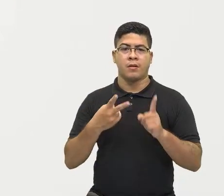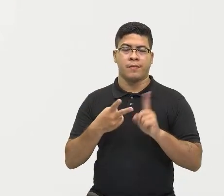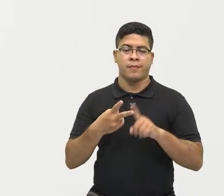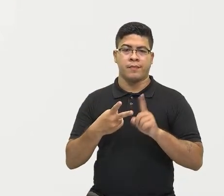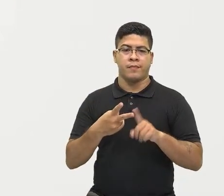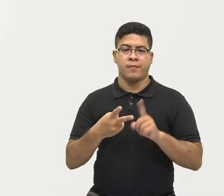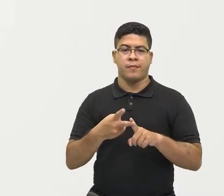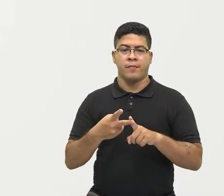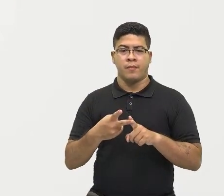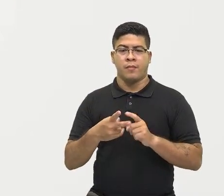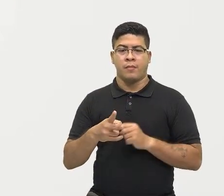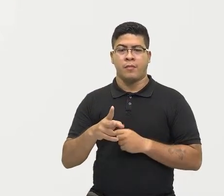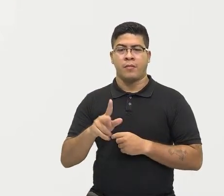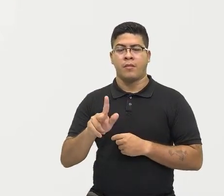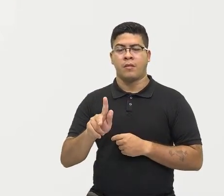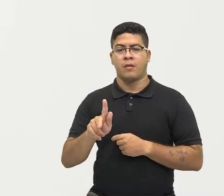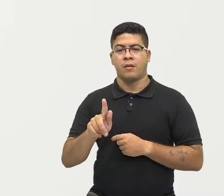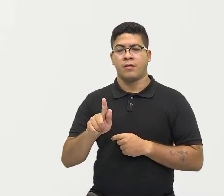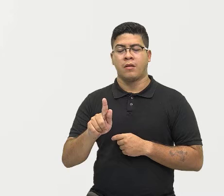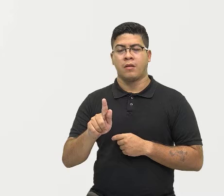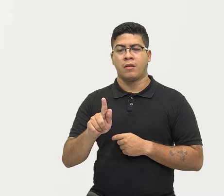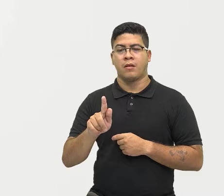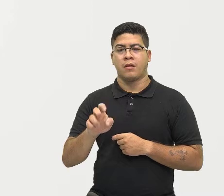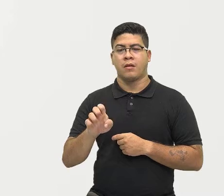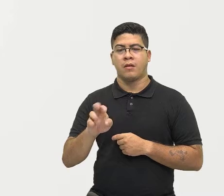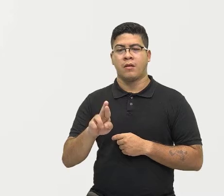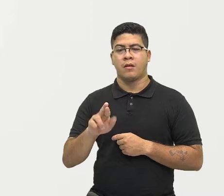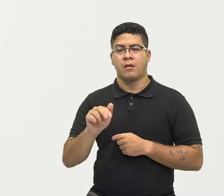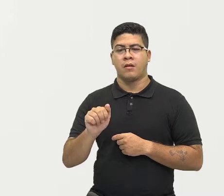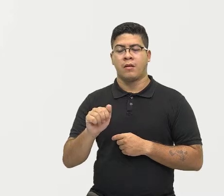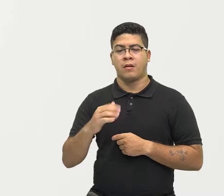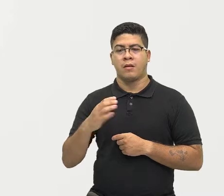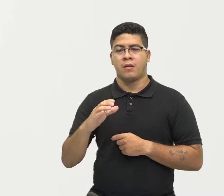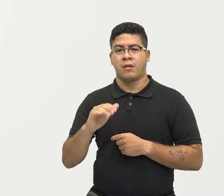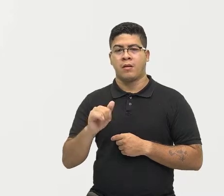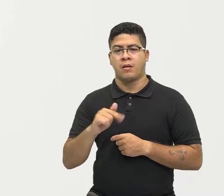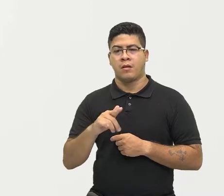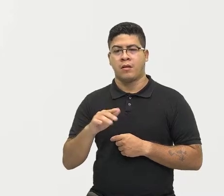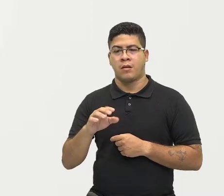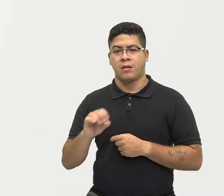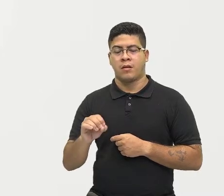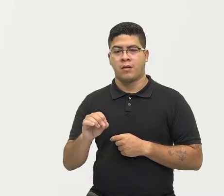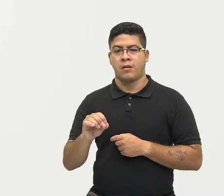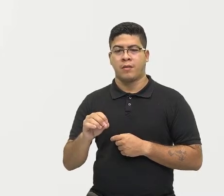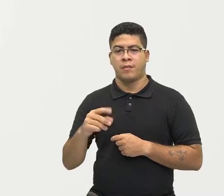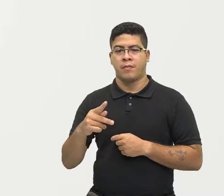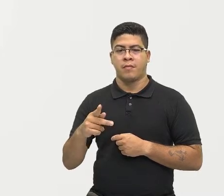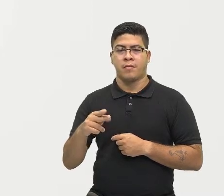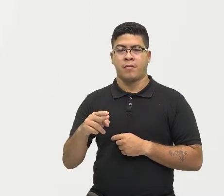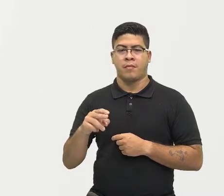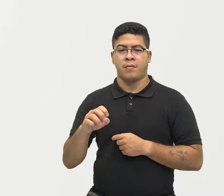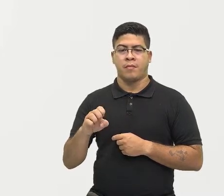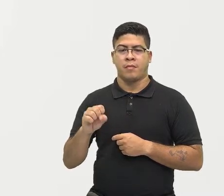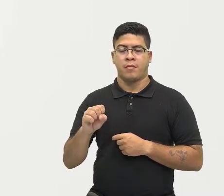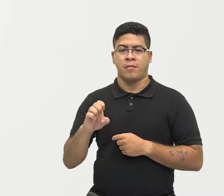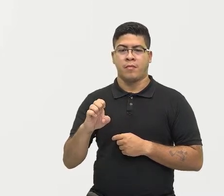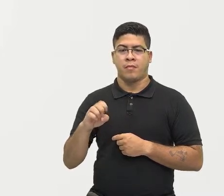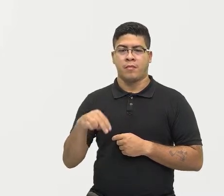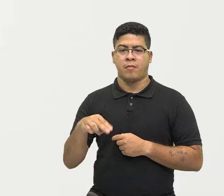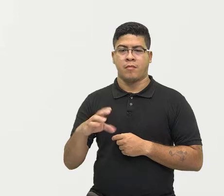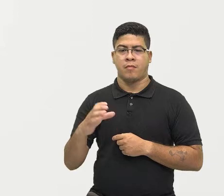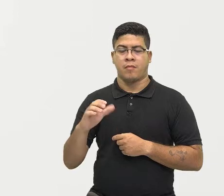A geração Presença também foi outra revista, né? Depois dela, a gente seguiu com